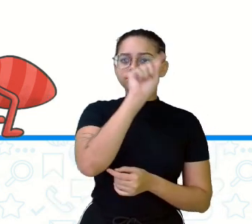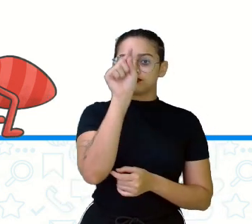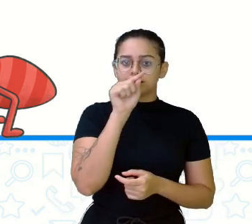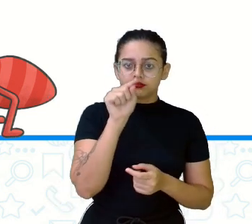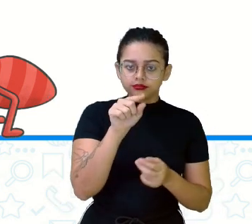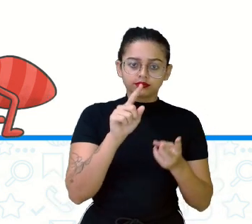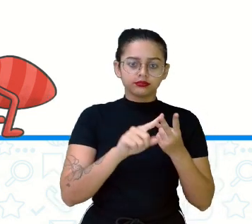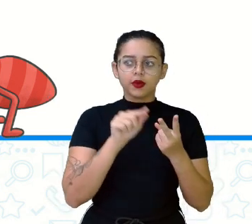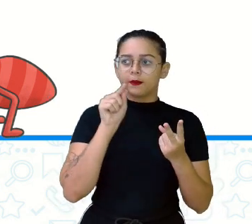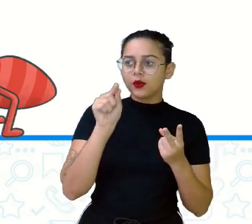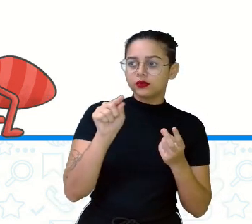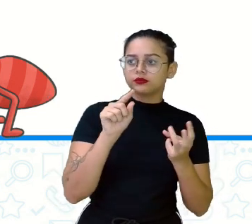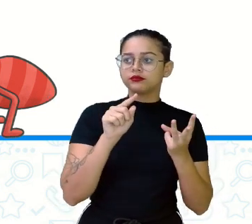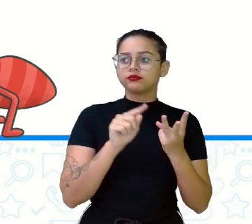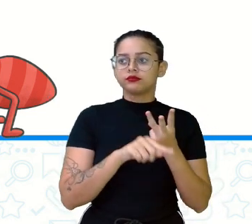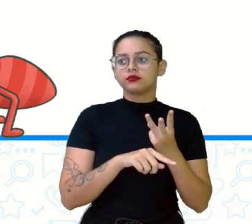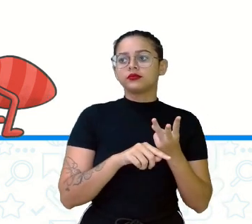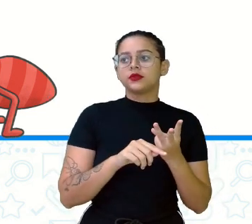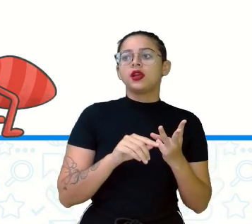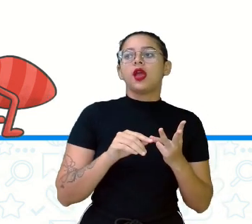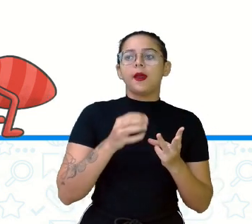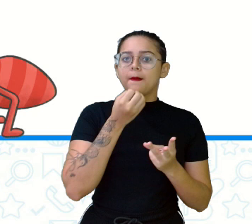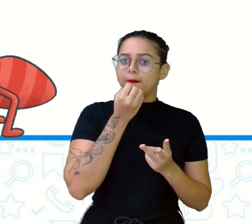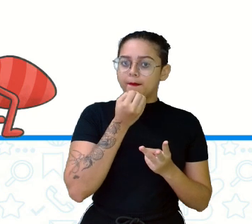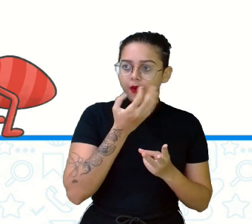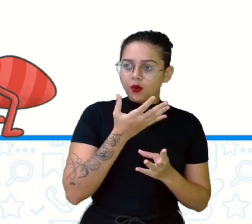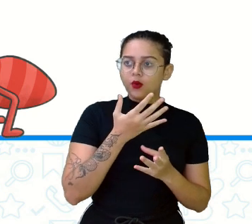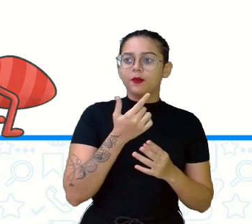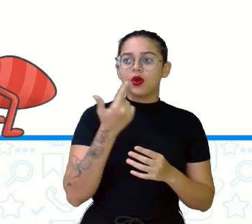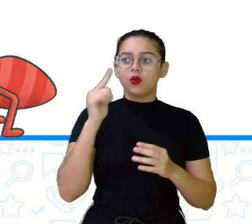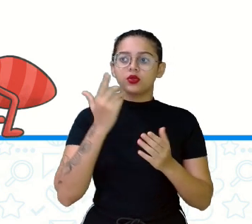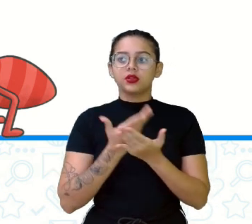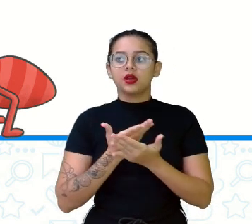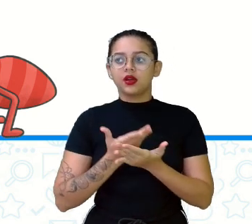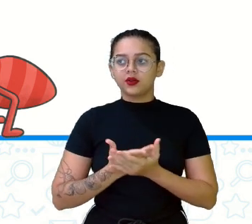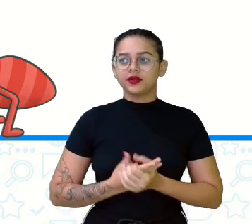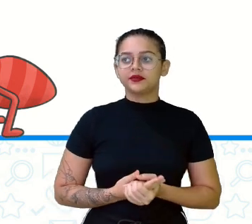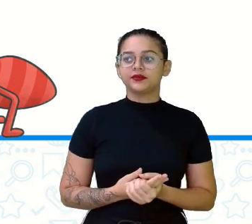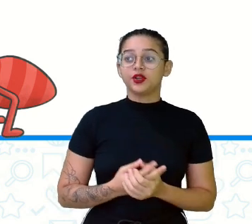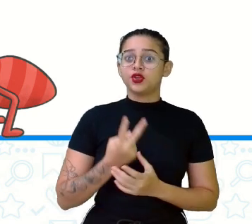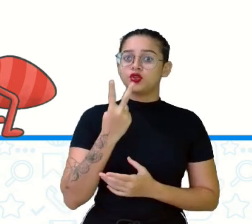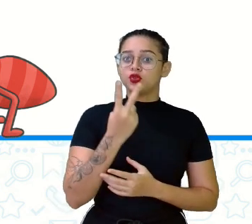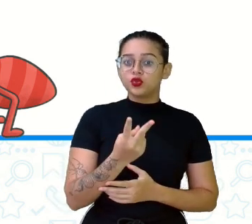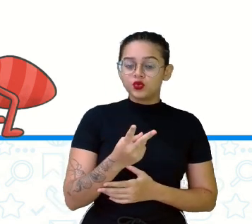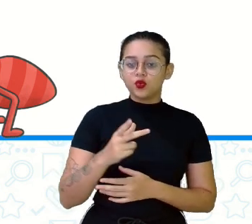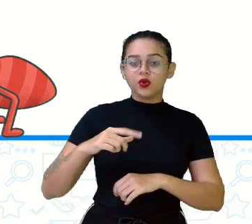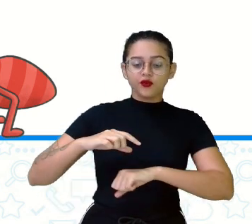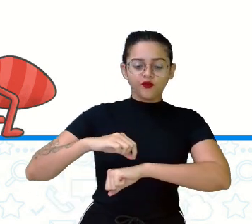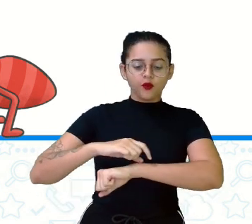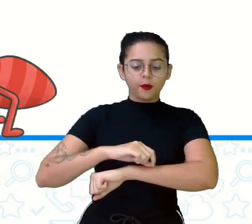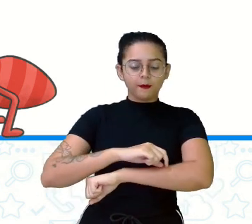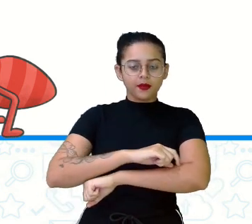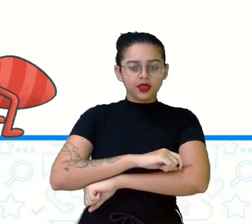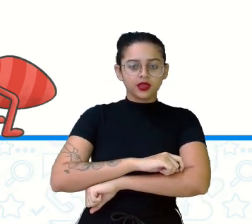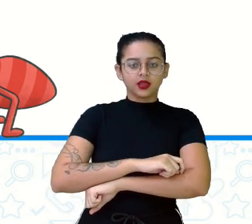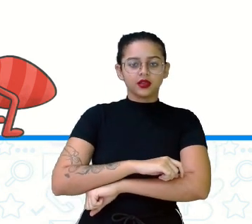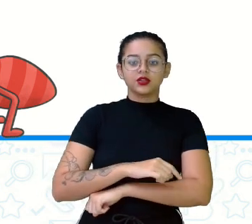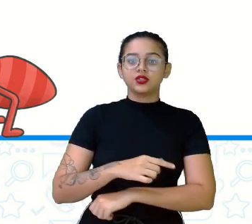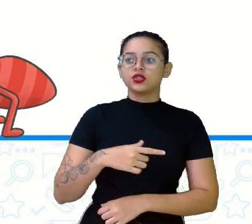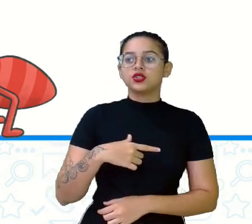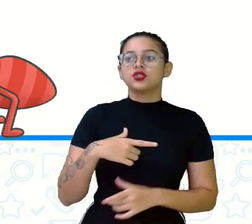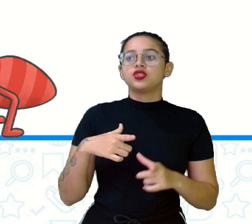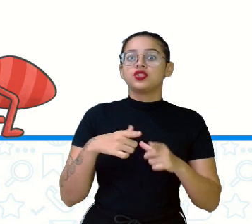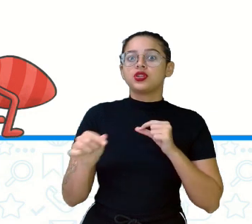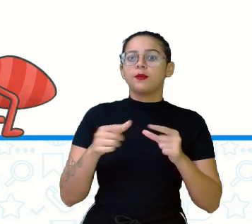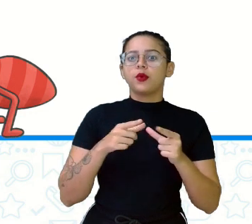seria gancho aí para uma outra aula, mas vamos lá. 2 formigas japonesas se encontraram no meio